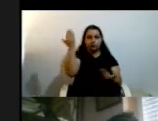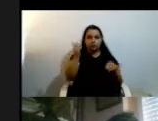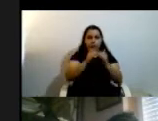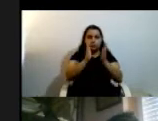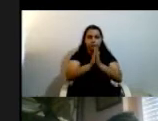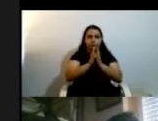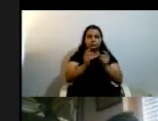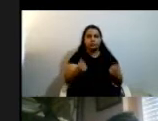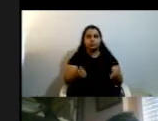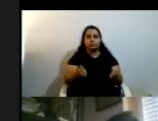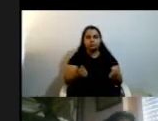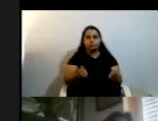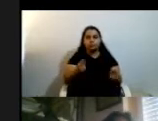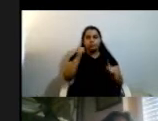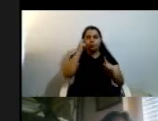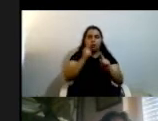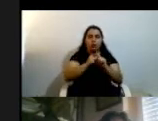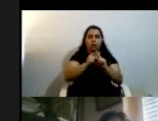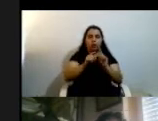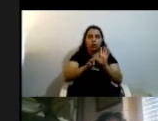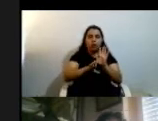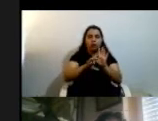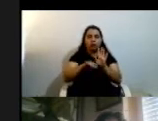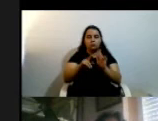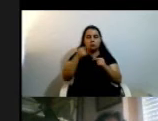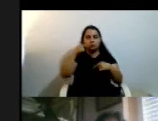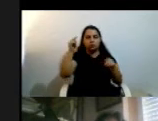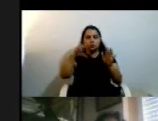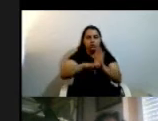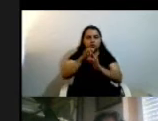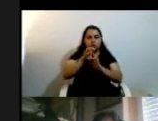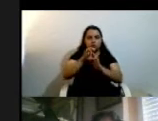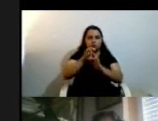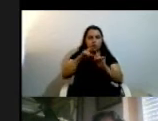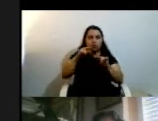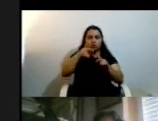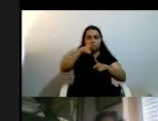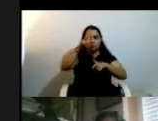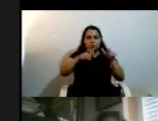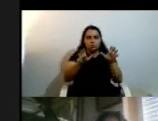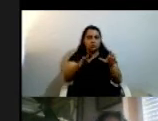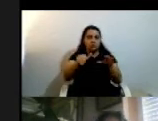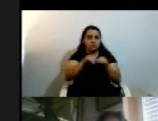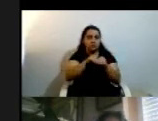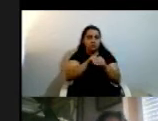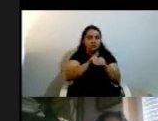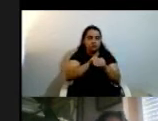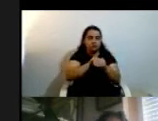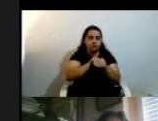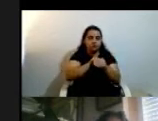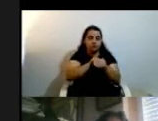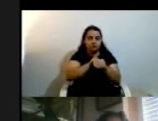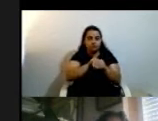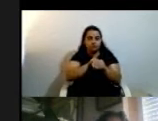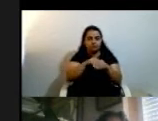Então, para fazer um pouco a primeira caracterização aqui sociodemográfica da amostra do inquérito online, portanto, as pessoas